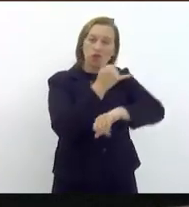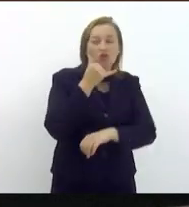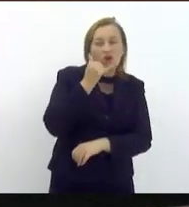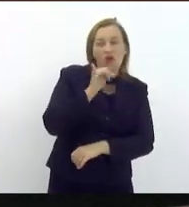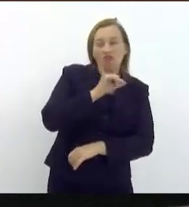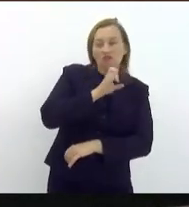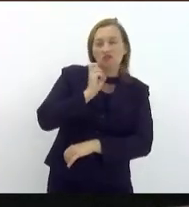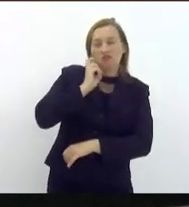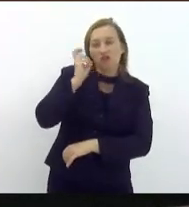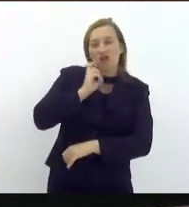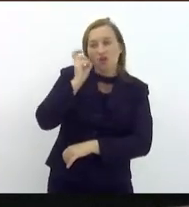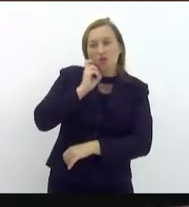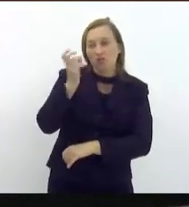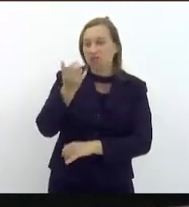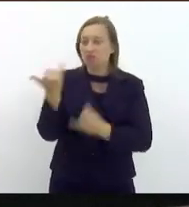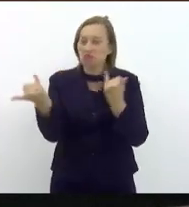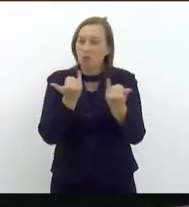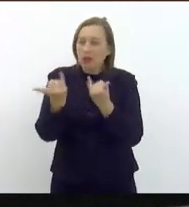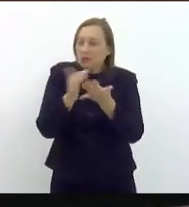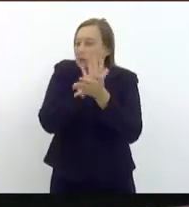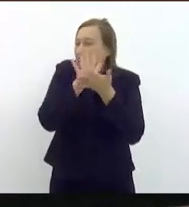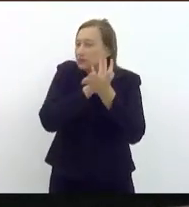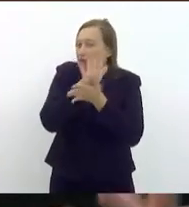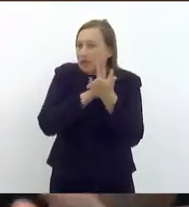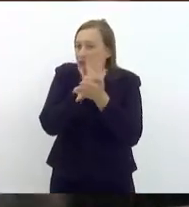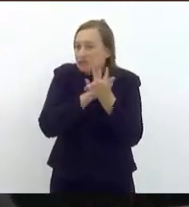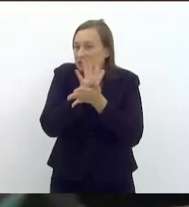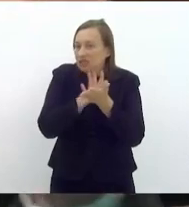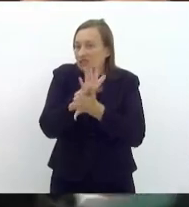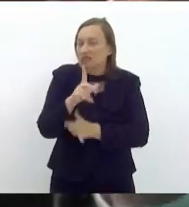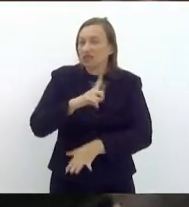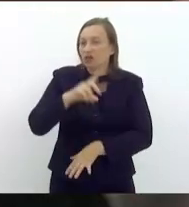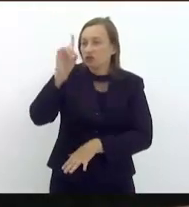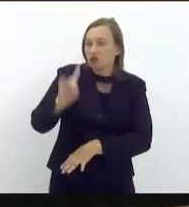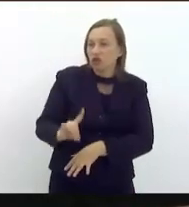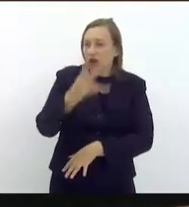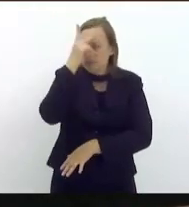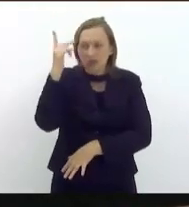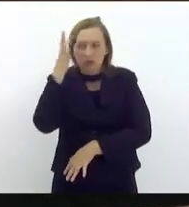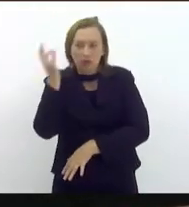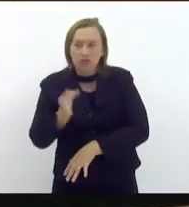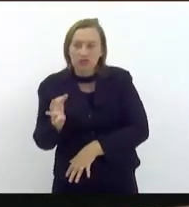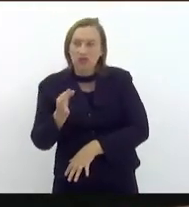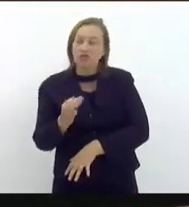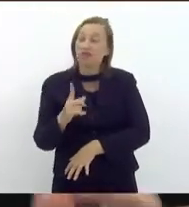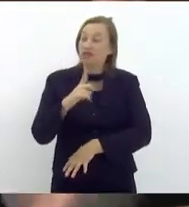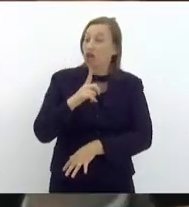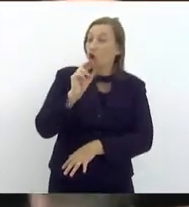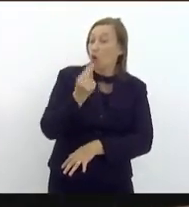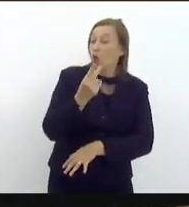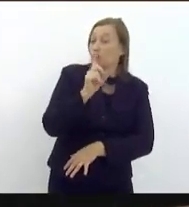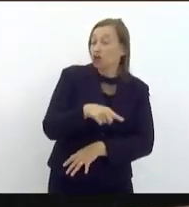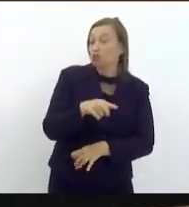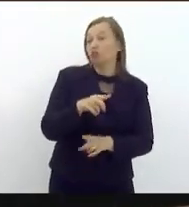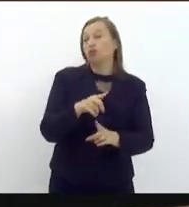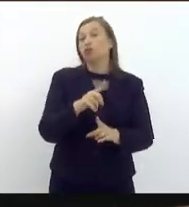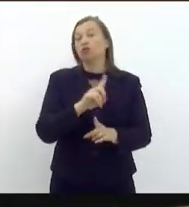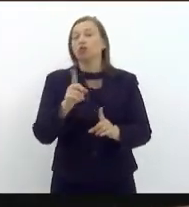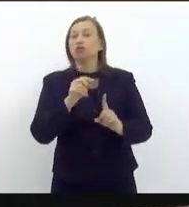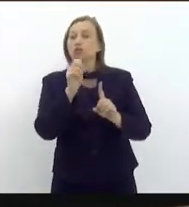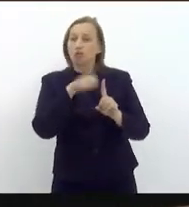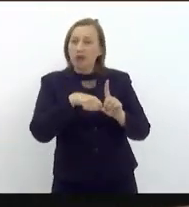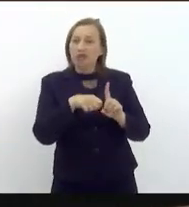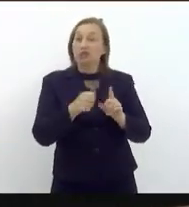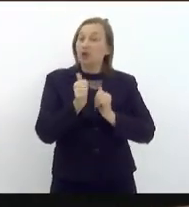tipo de informação aos cidadãos e cidadãos que possuem esse direito a pessoa não sabe se vai receber ou não naquele mês e a gente